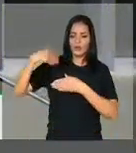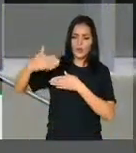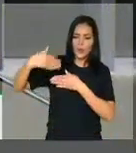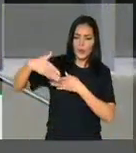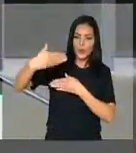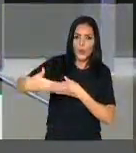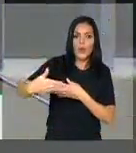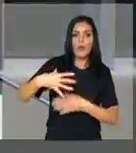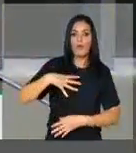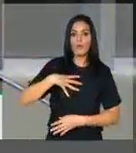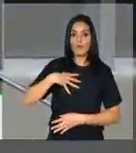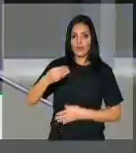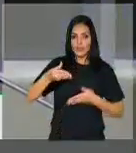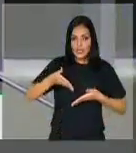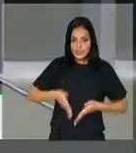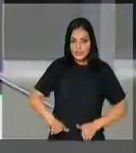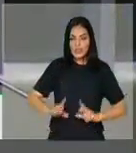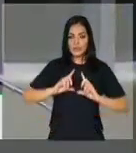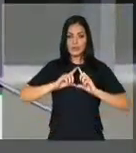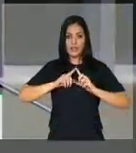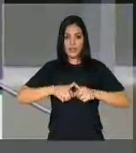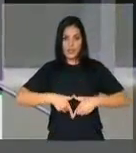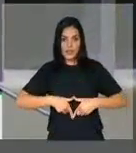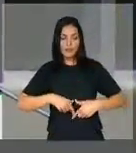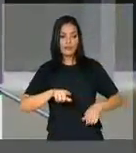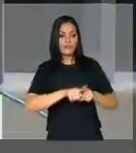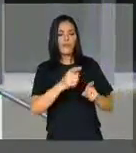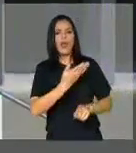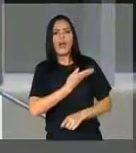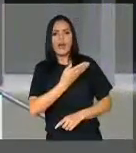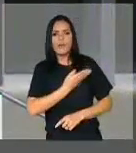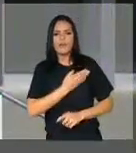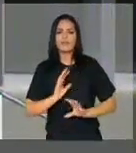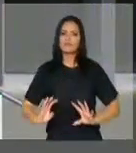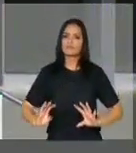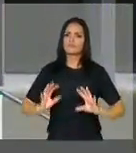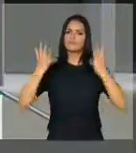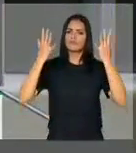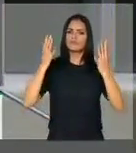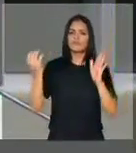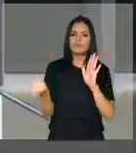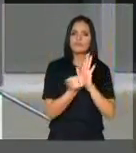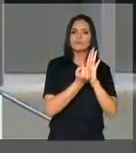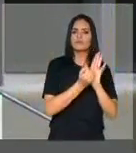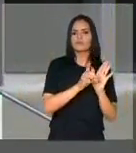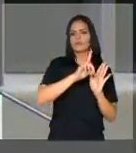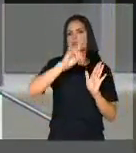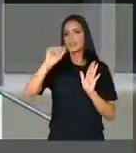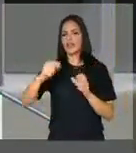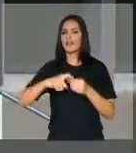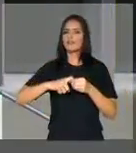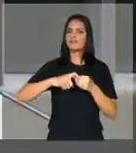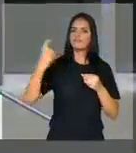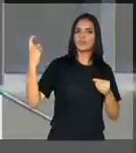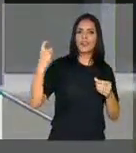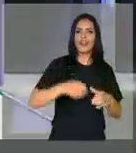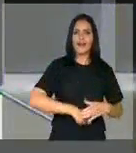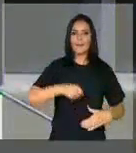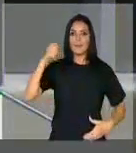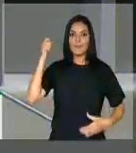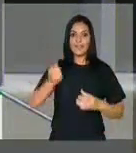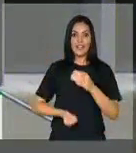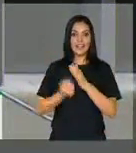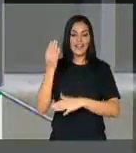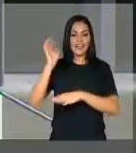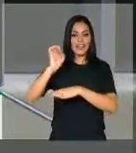de Israel e seus amigos comemoram a importante data da proclamação do Estado de Israel